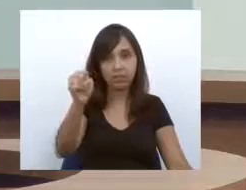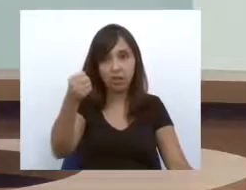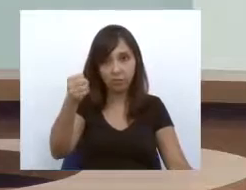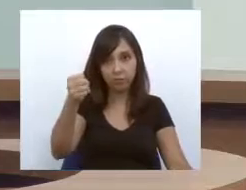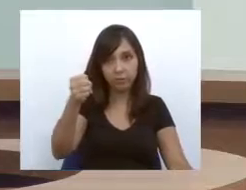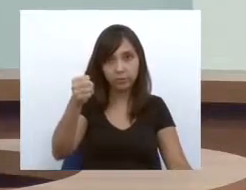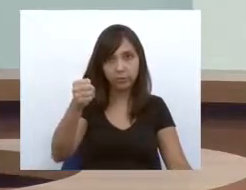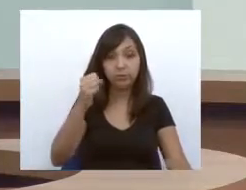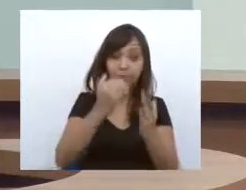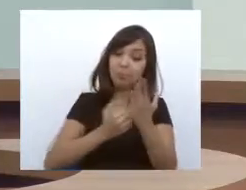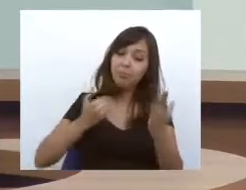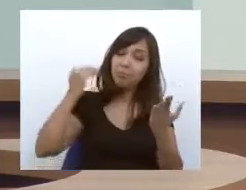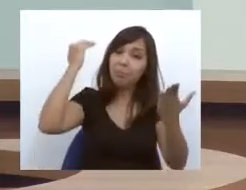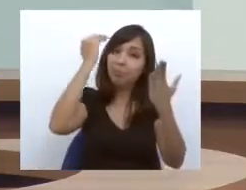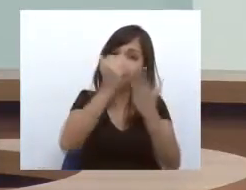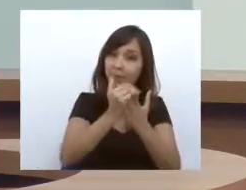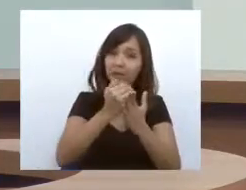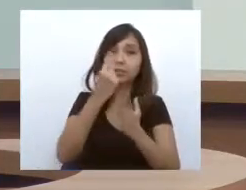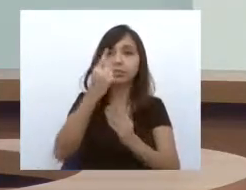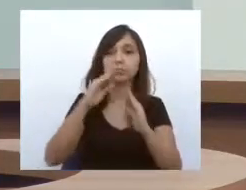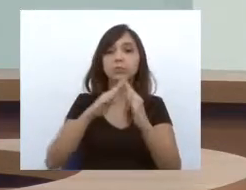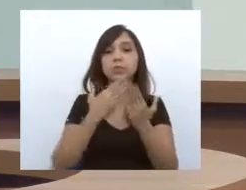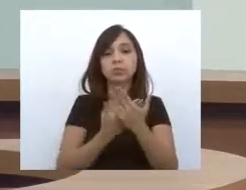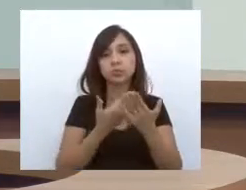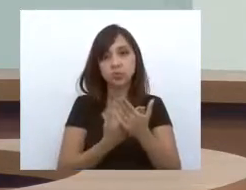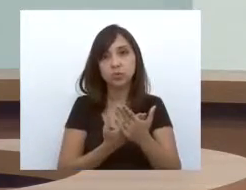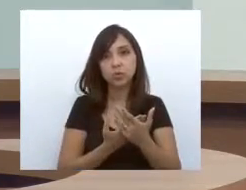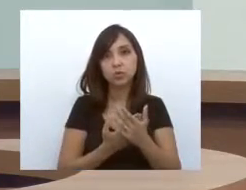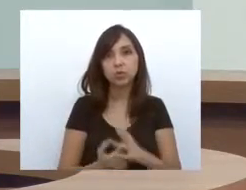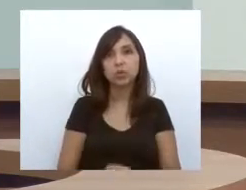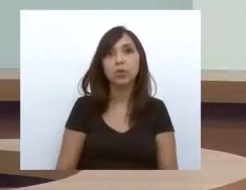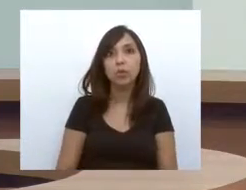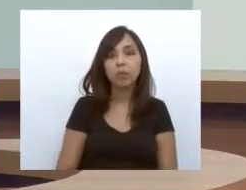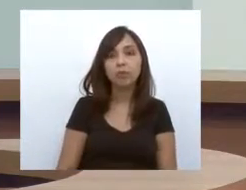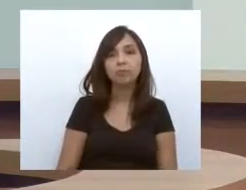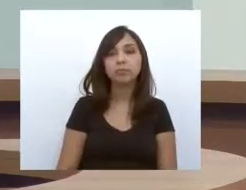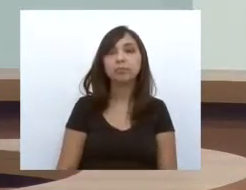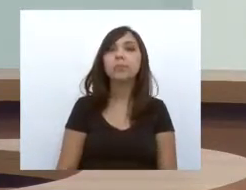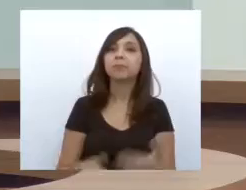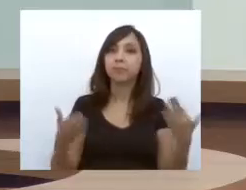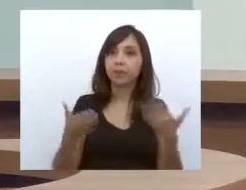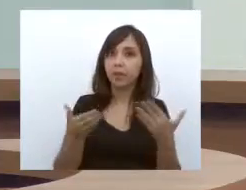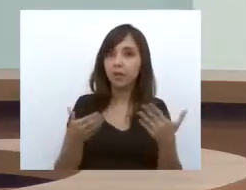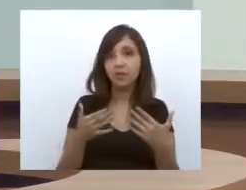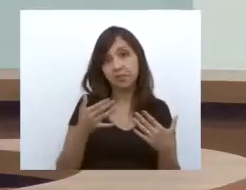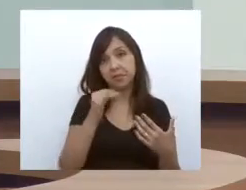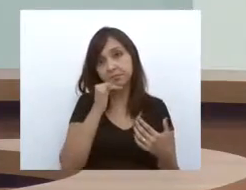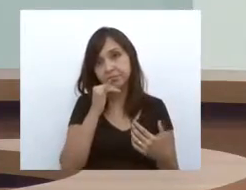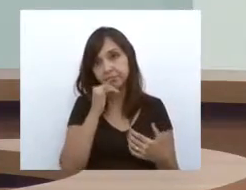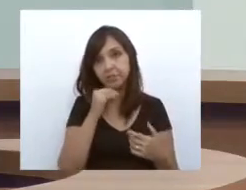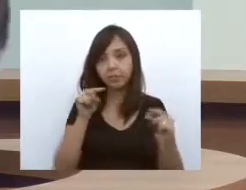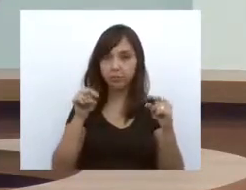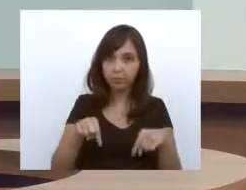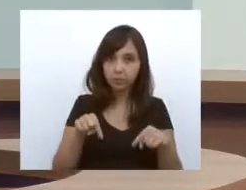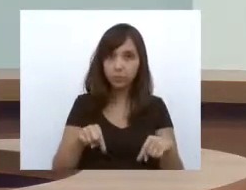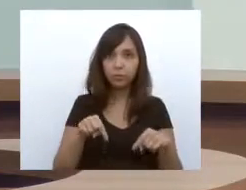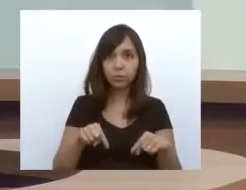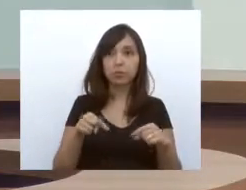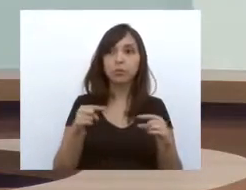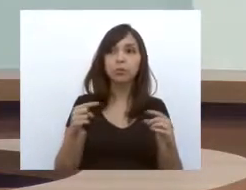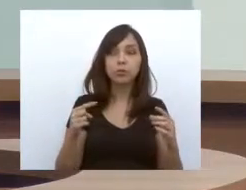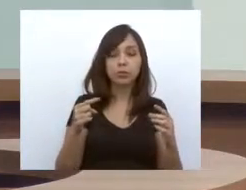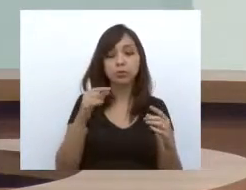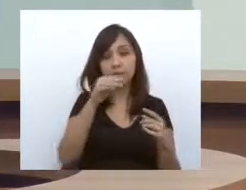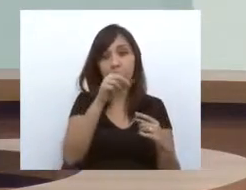dizer, mais uma escola, vereador Heleno, para mais uma creche. Né? E agora é o seguinte, esse